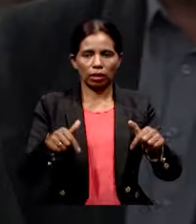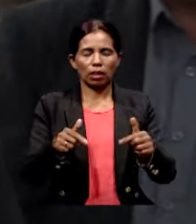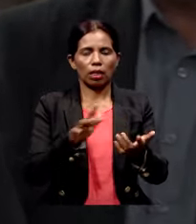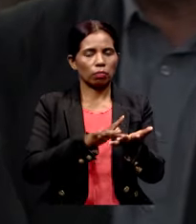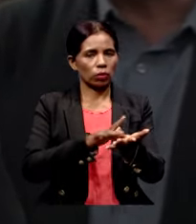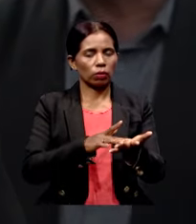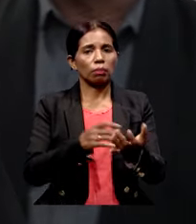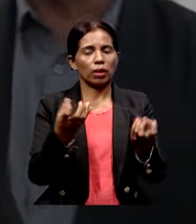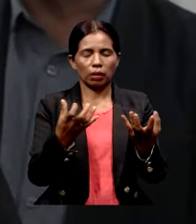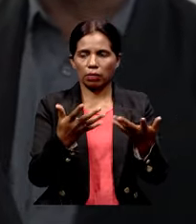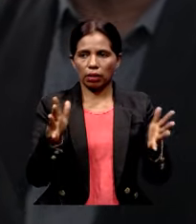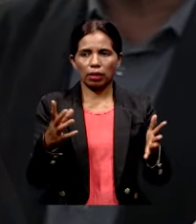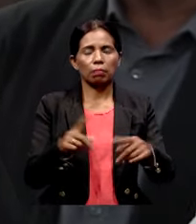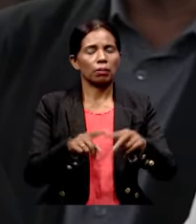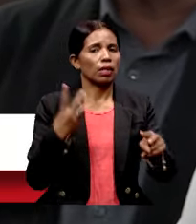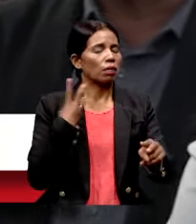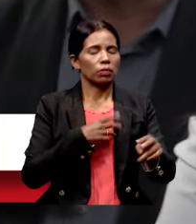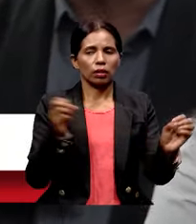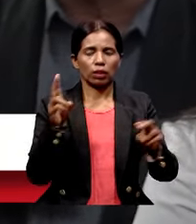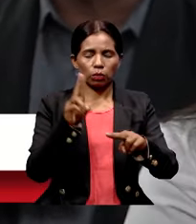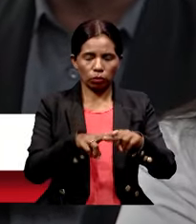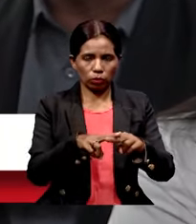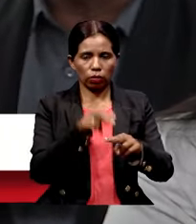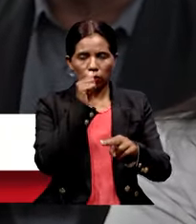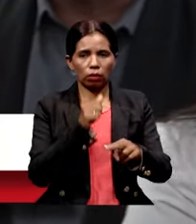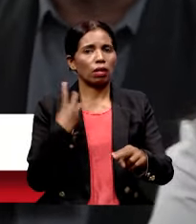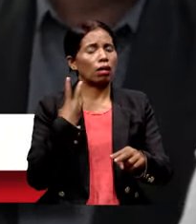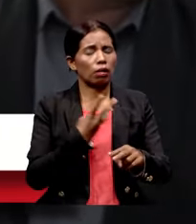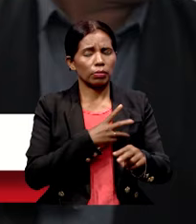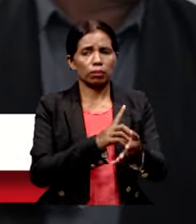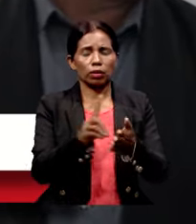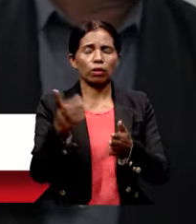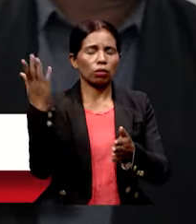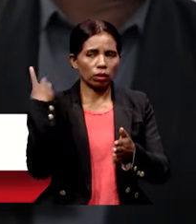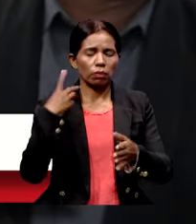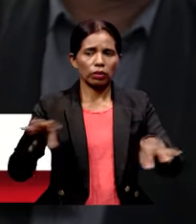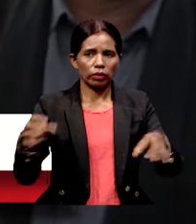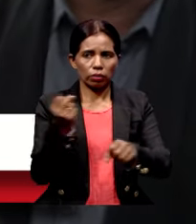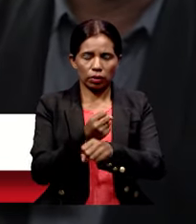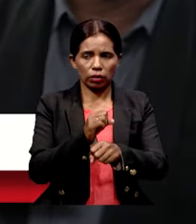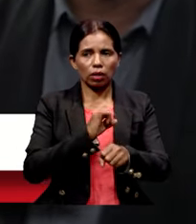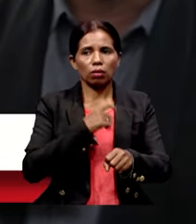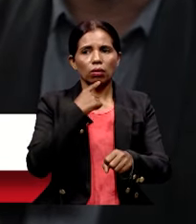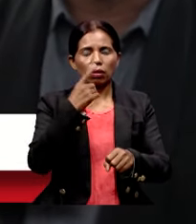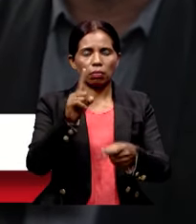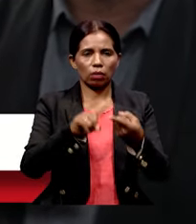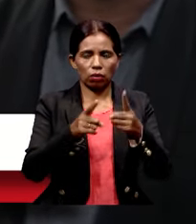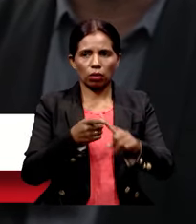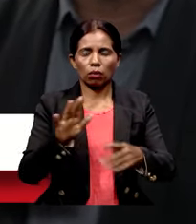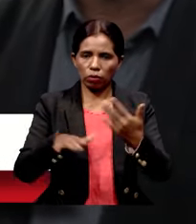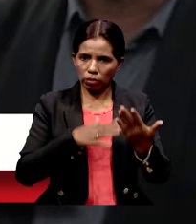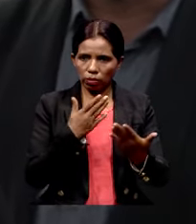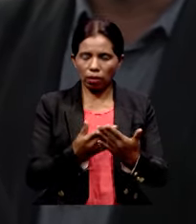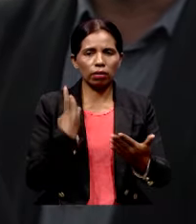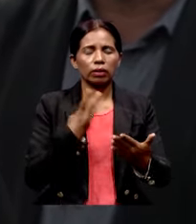mas bem, amemos la turno no. Ia semana ida kutuk ni ami halo esforsu bara kana sanulu ka kuliah bebe kana ma kolega sira ita